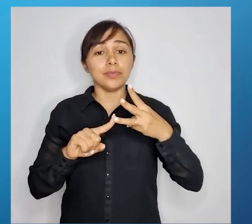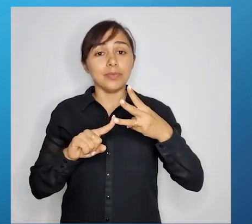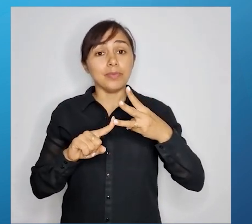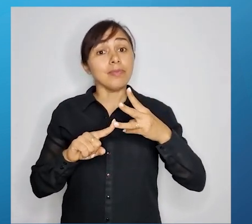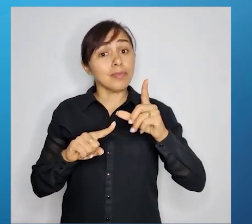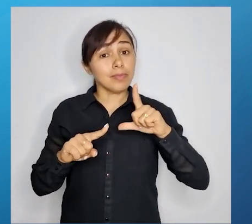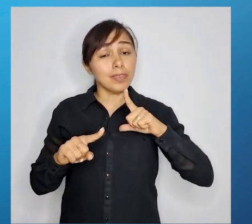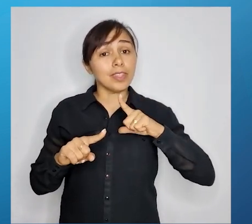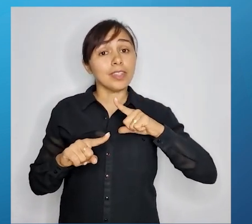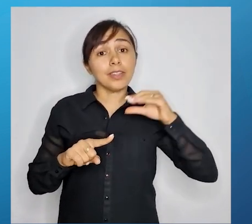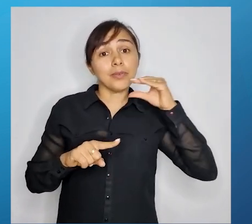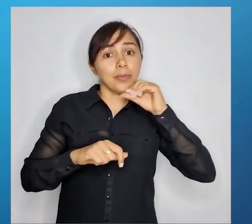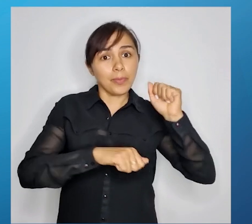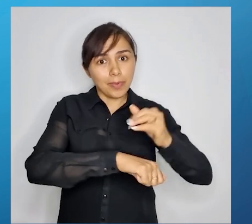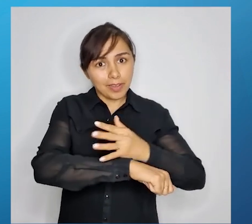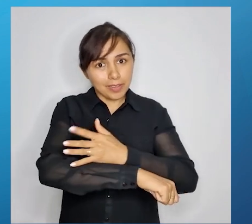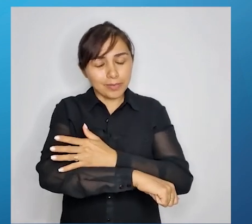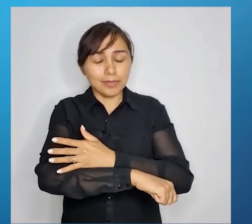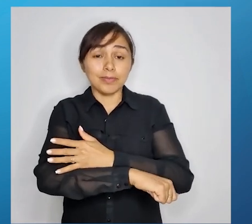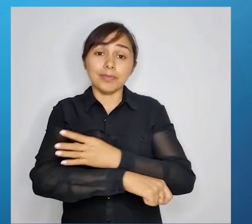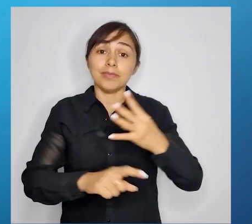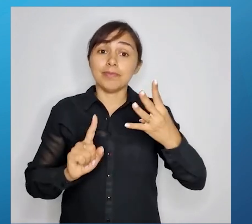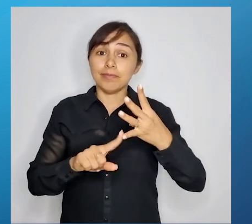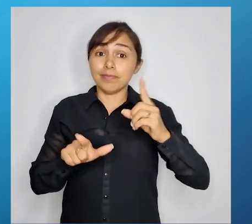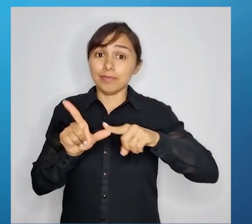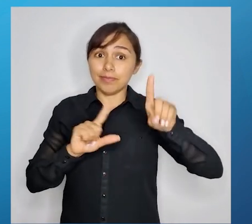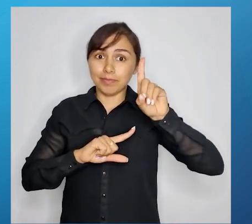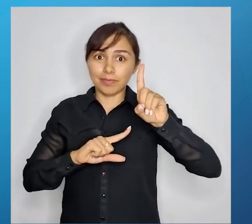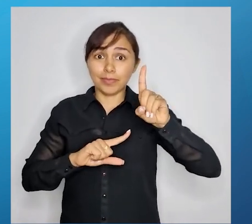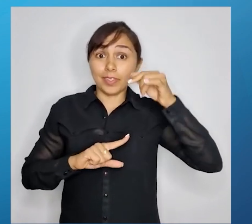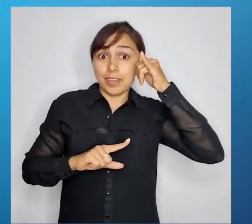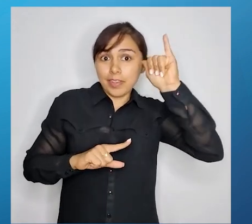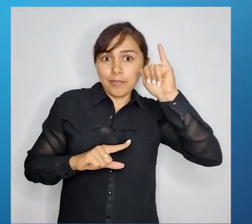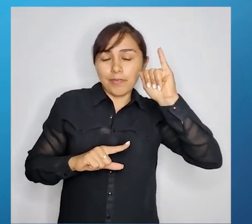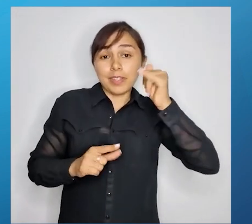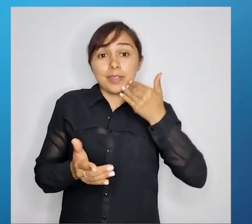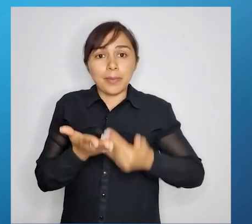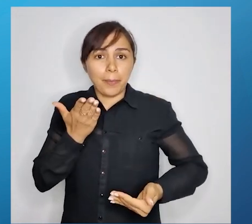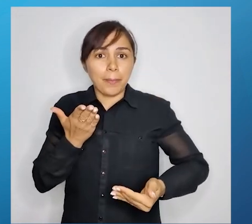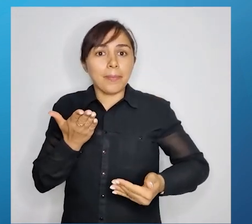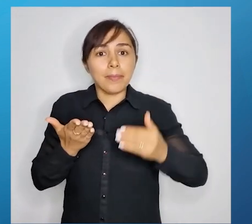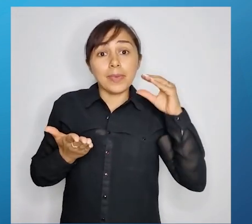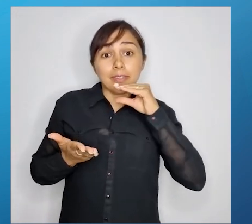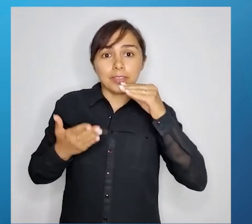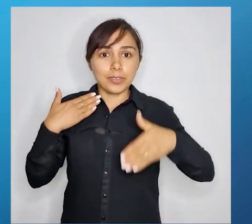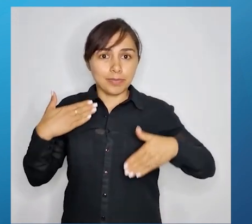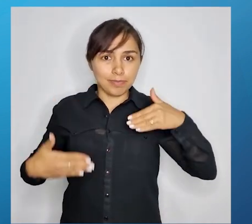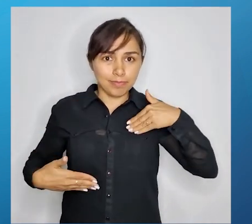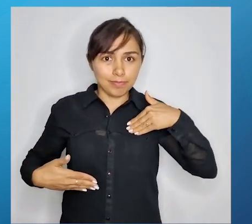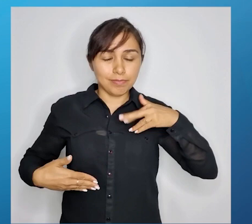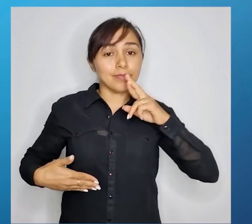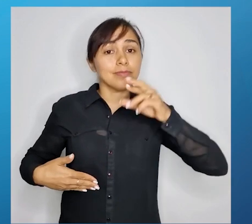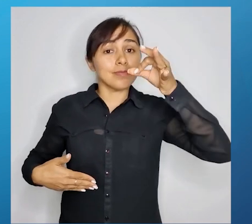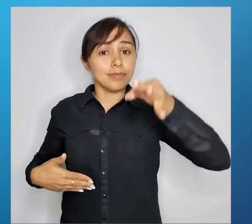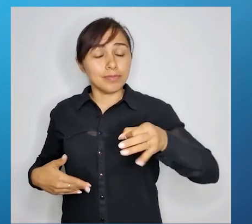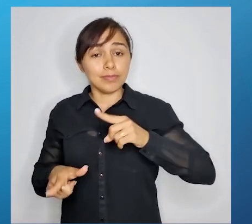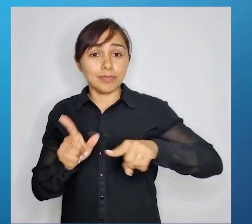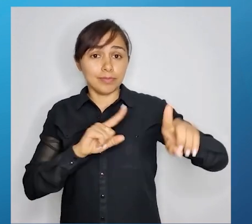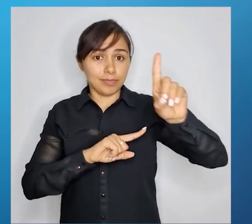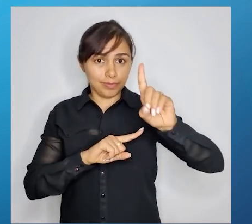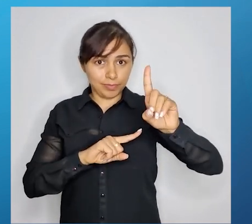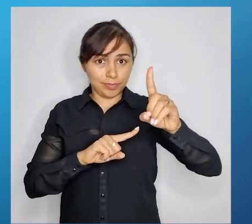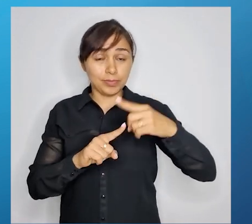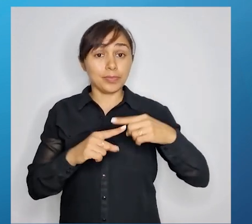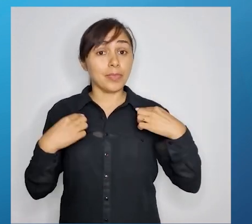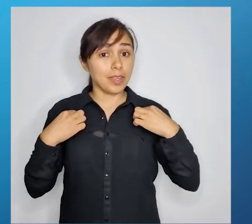impedir que o corpo se propague para o meio exterior, que é a letra D. Qual é a nossa resposta correta? Letra D. As